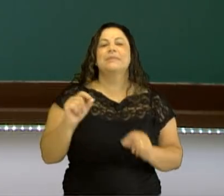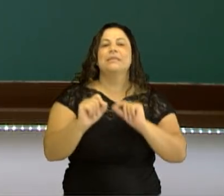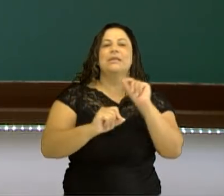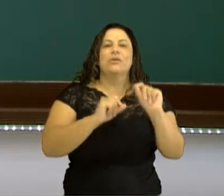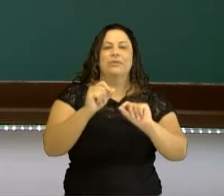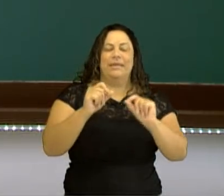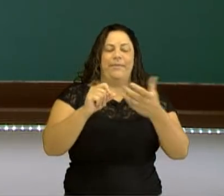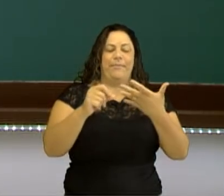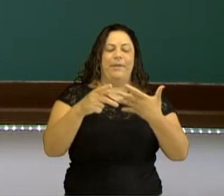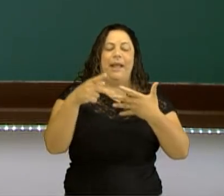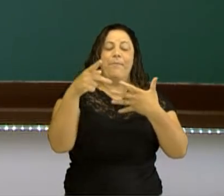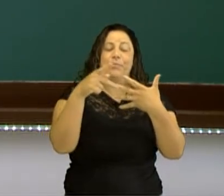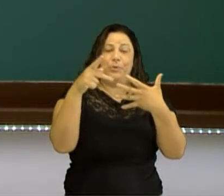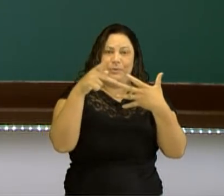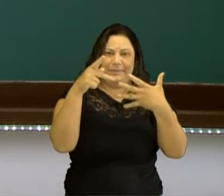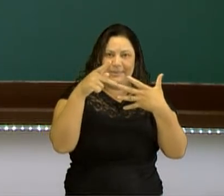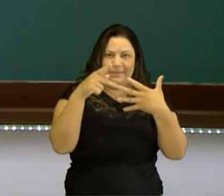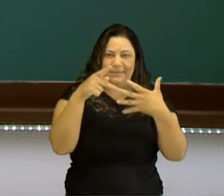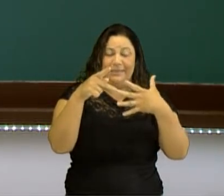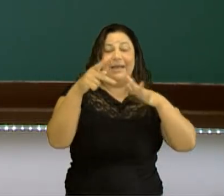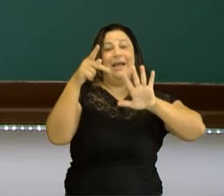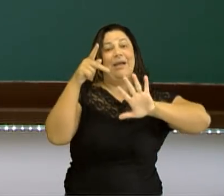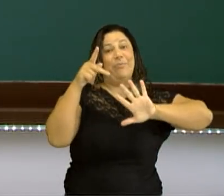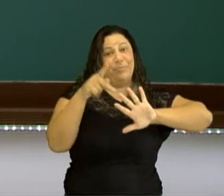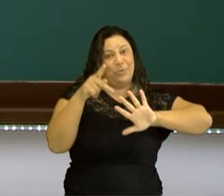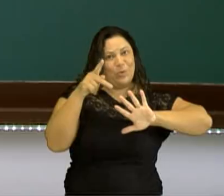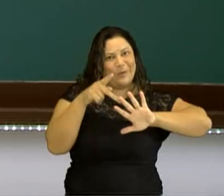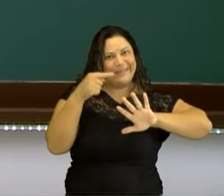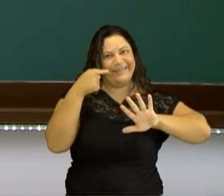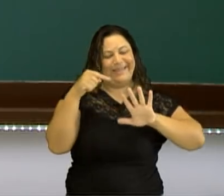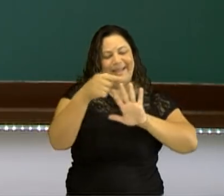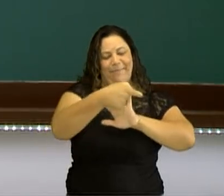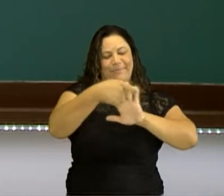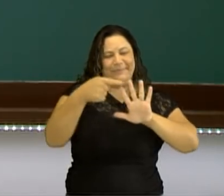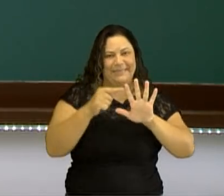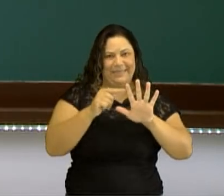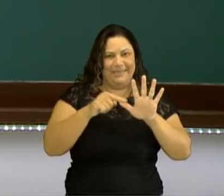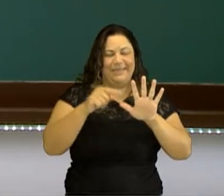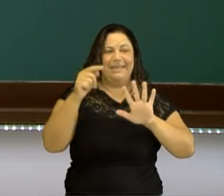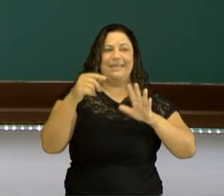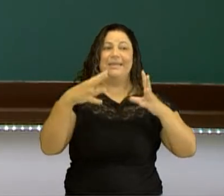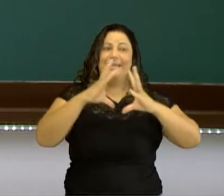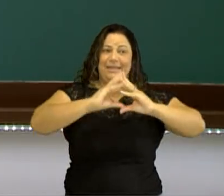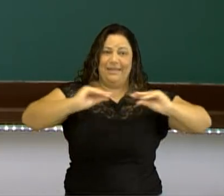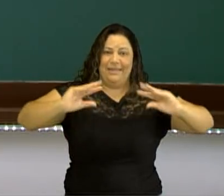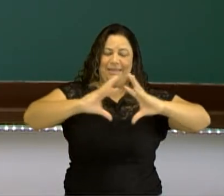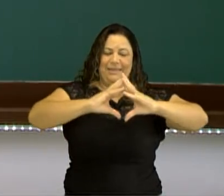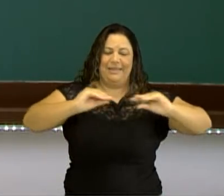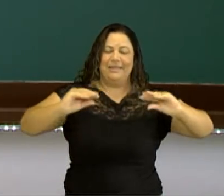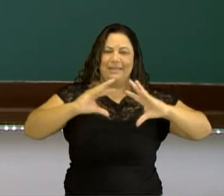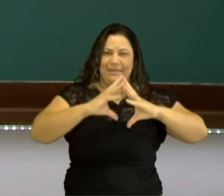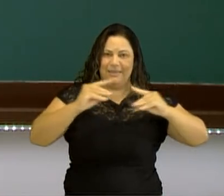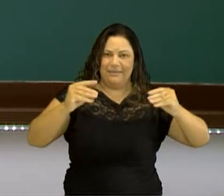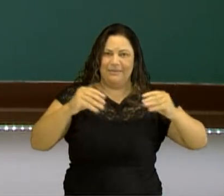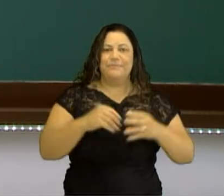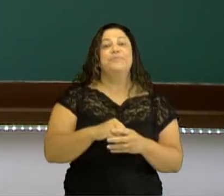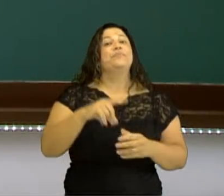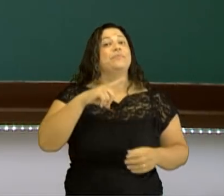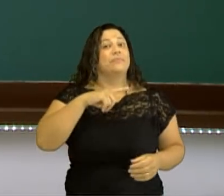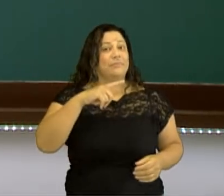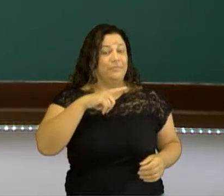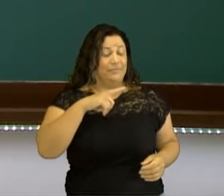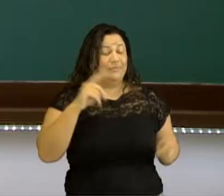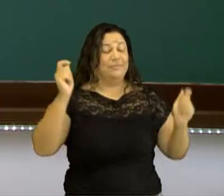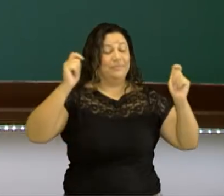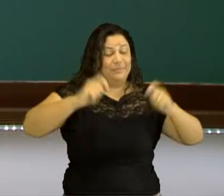também lipídios. Então, toda essa parte verdinha aqui são os lipídios que constituem essa membrana, tá? Então, essa é